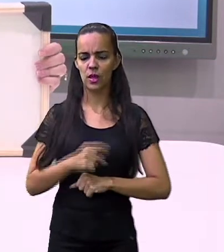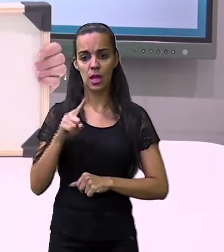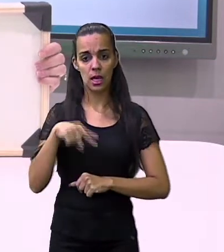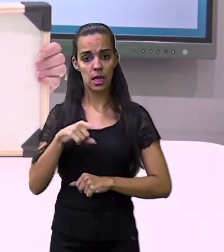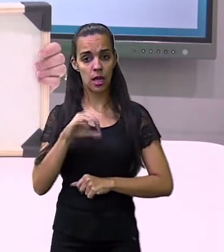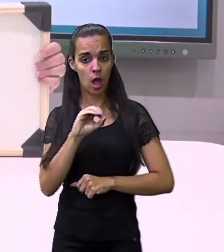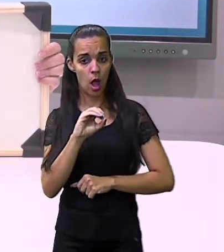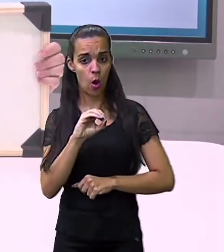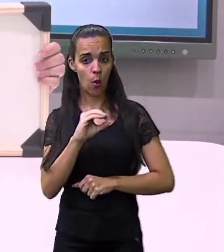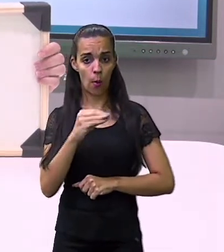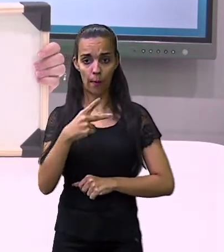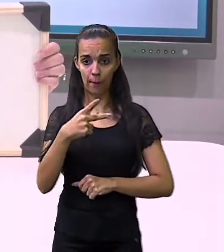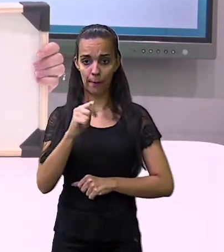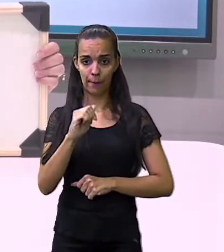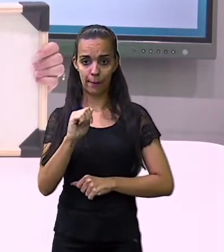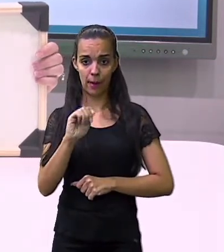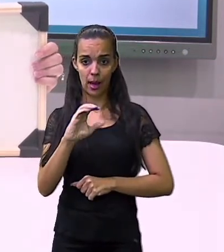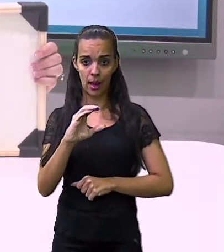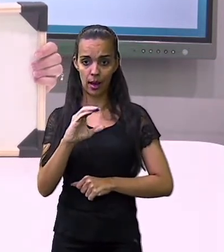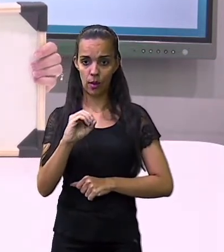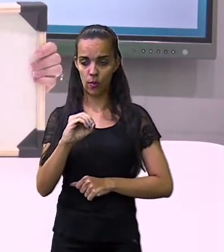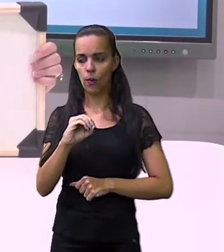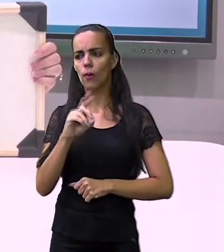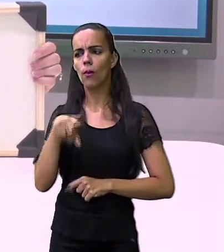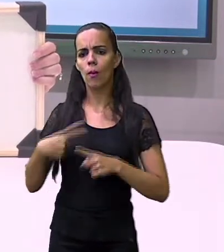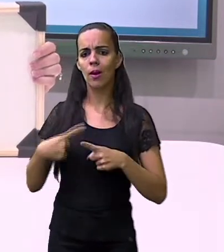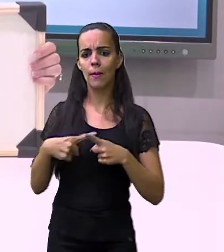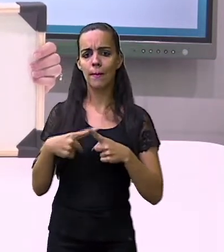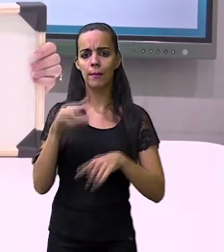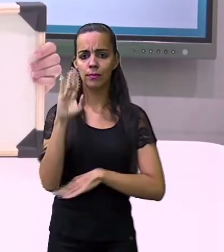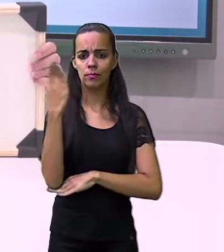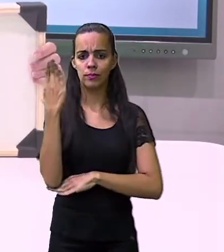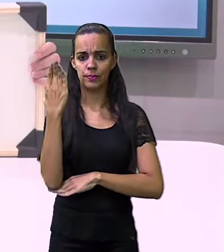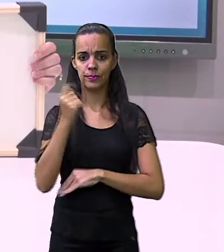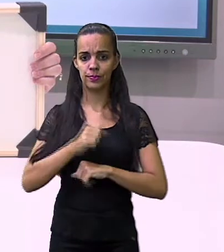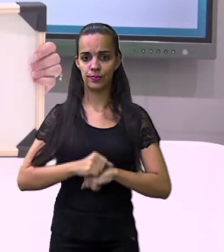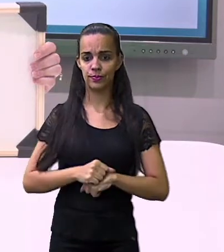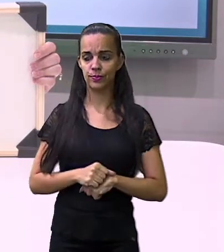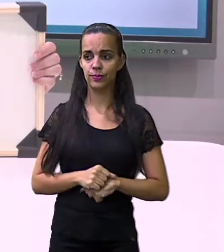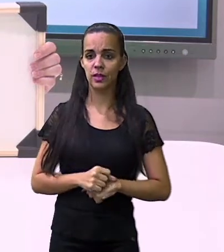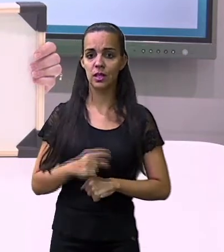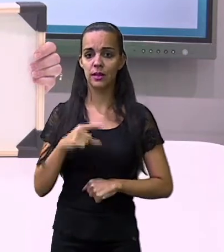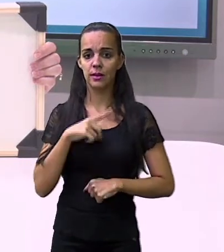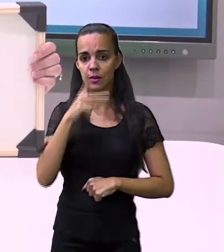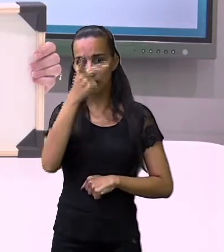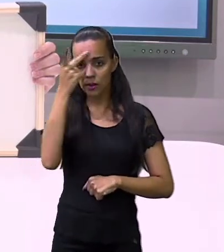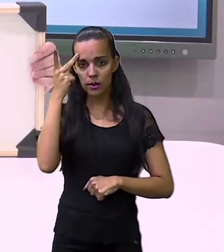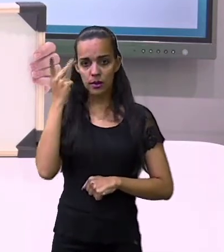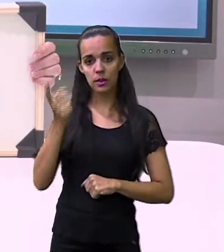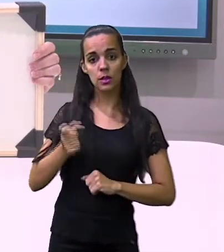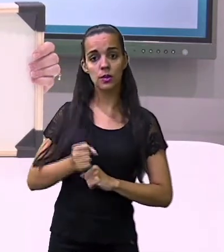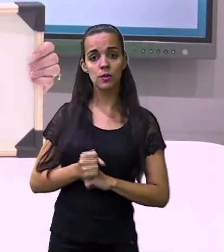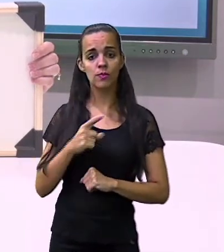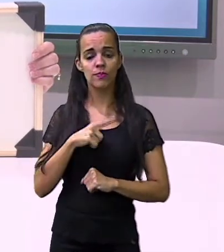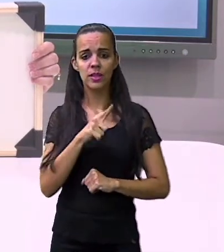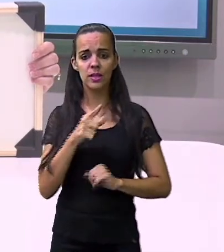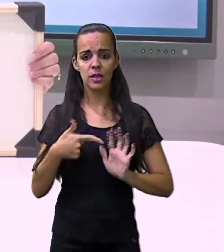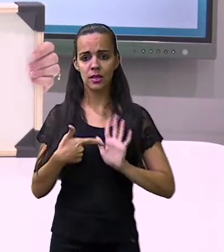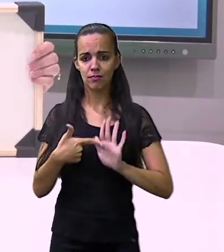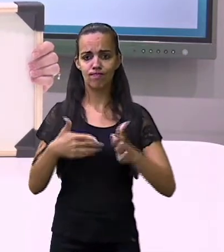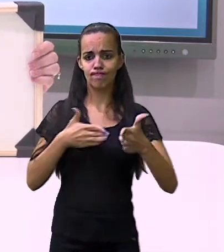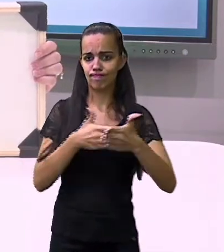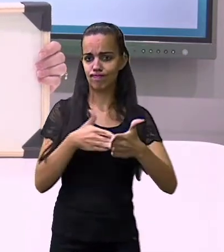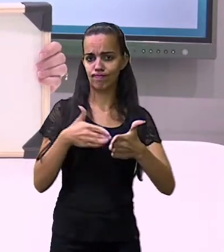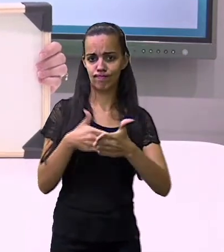quê? Porque a luz ela não ultrapassa aqui esse material. Então, esse material não